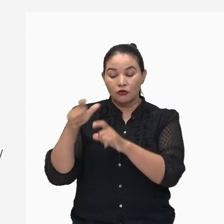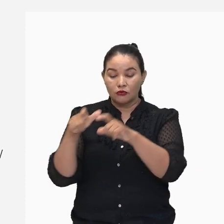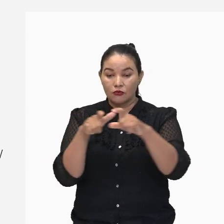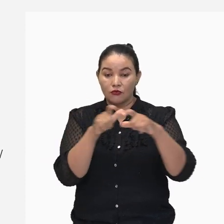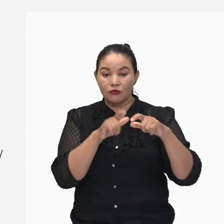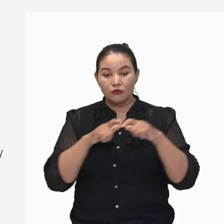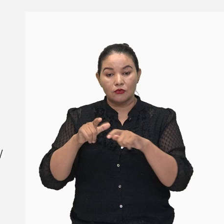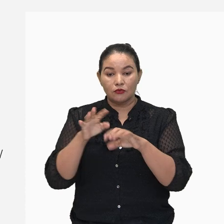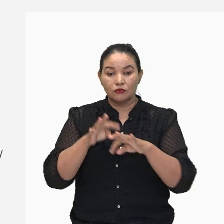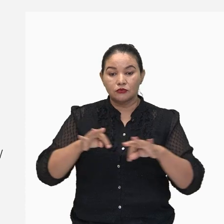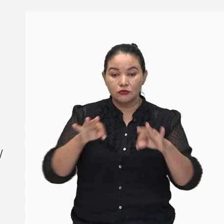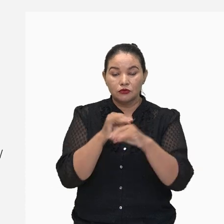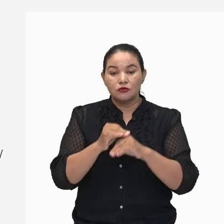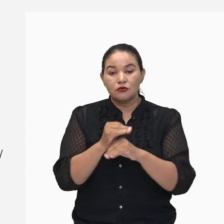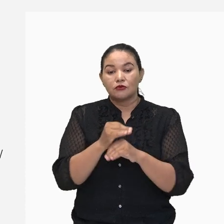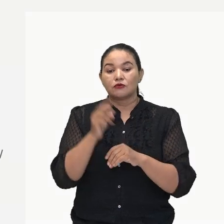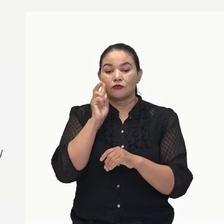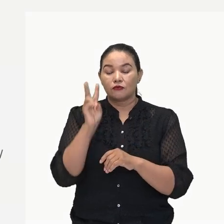esses países, né?